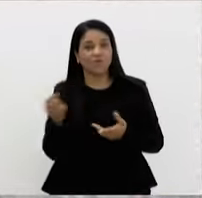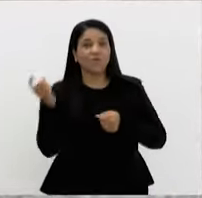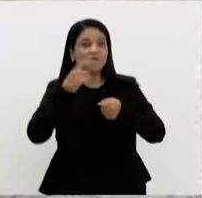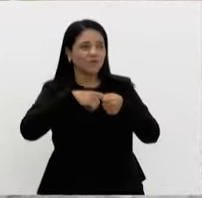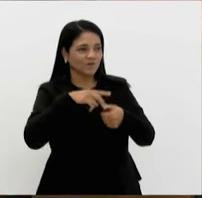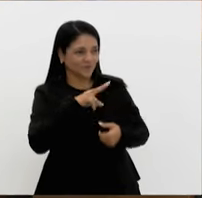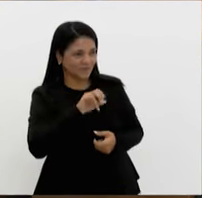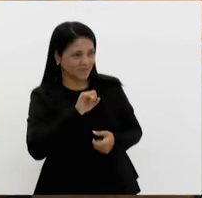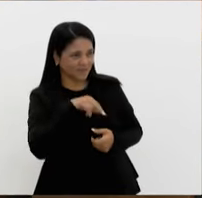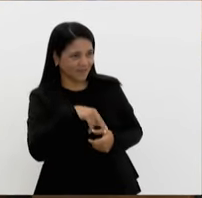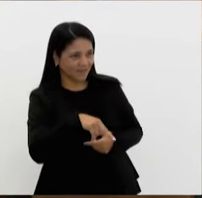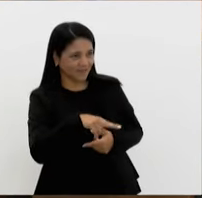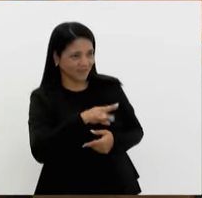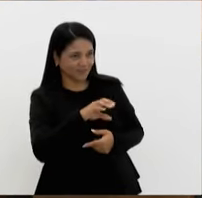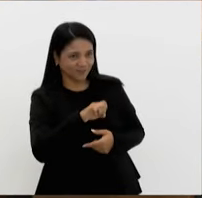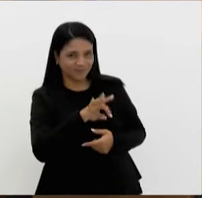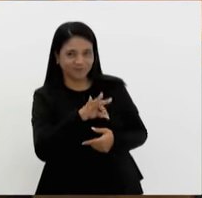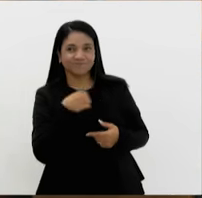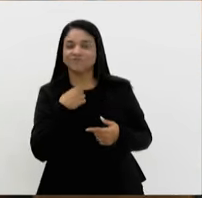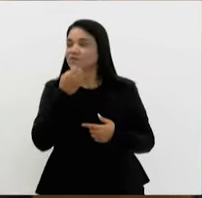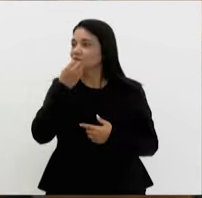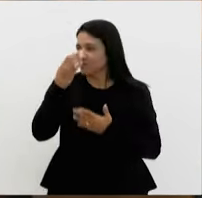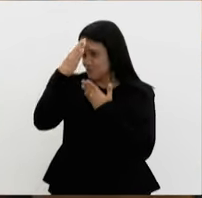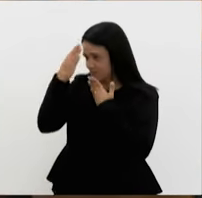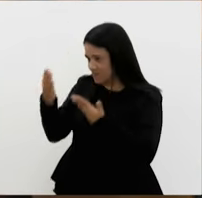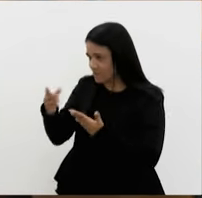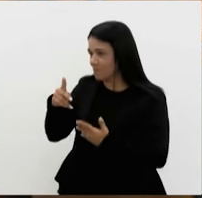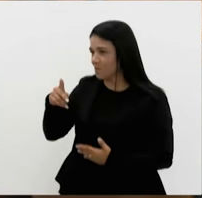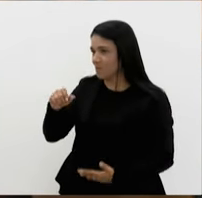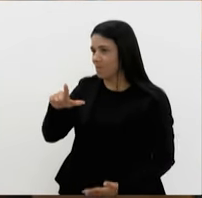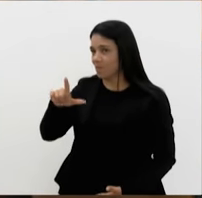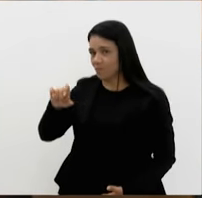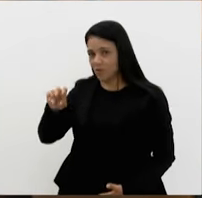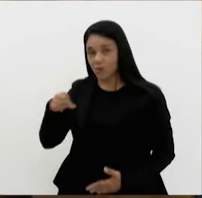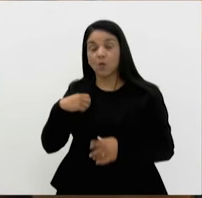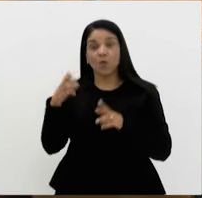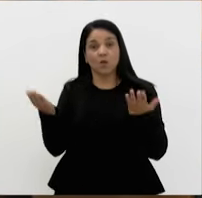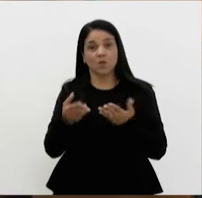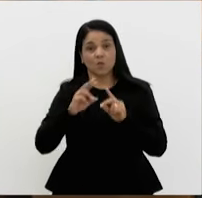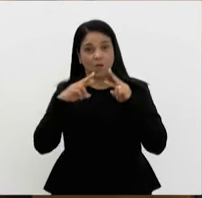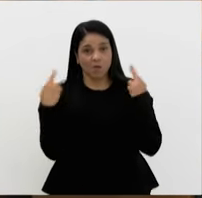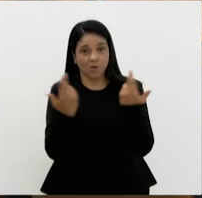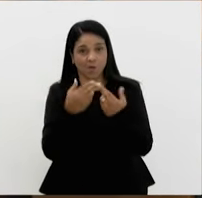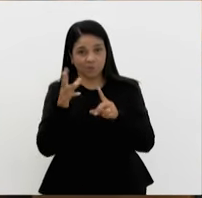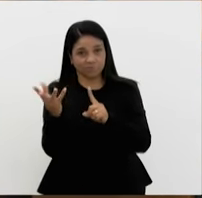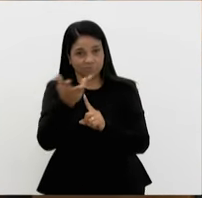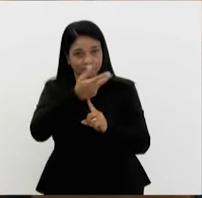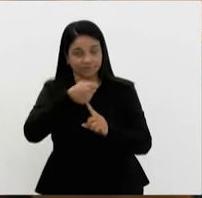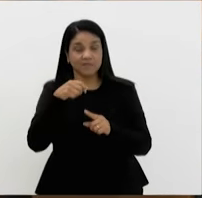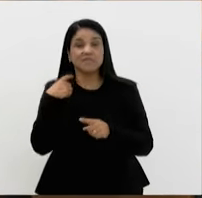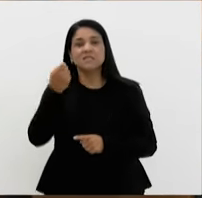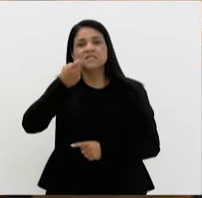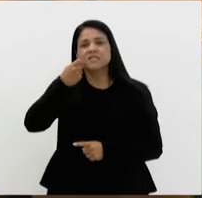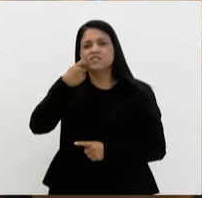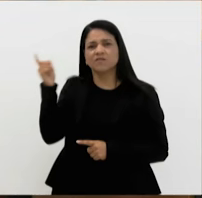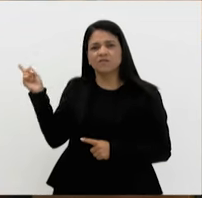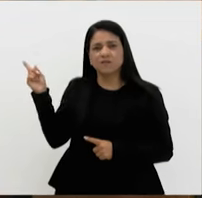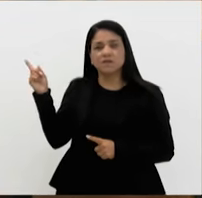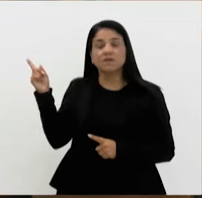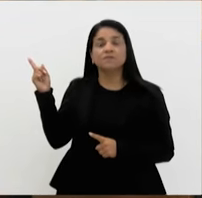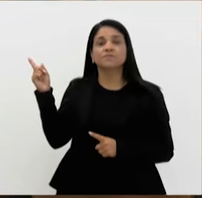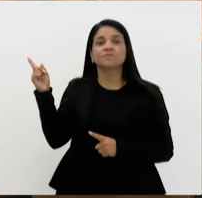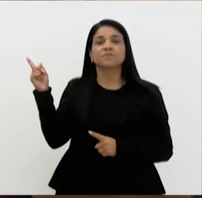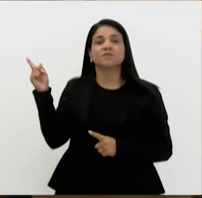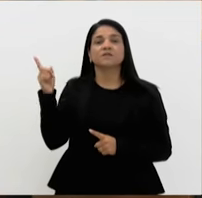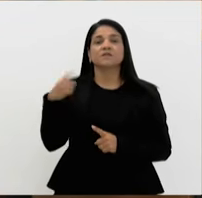no estúdio. Obrigado por enquanto, Paulo Vitor. E uma reunião da Comissão de Meio Ambiente na sexta-feira na UERJ de São Gonçalo discutiu